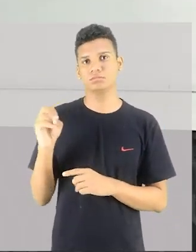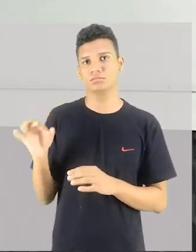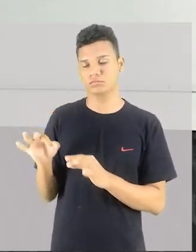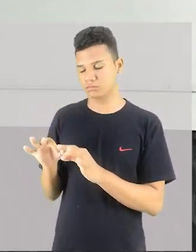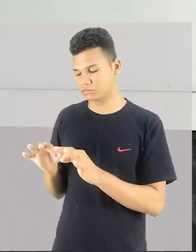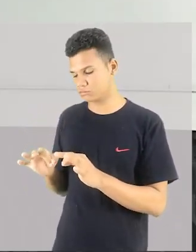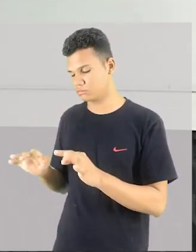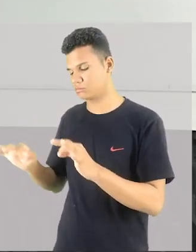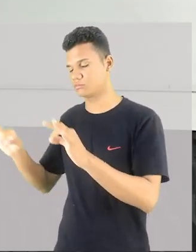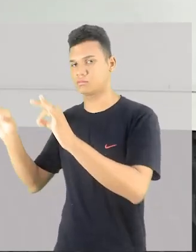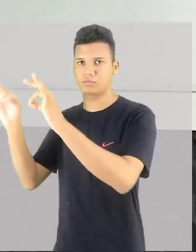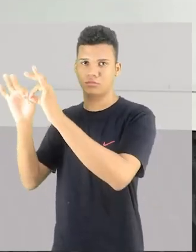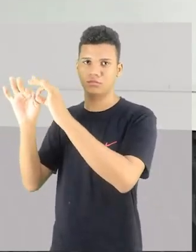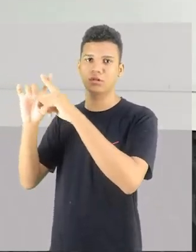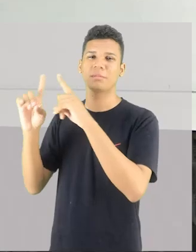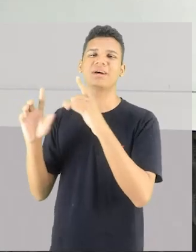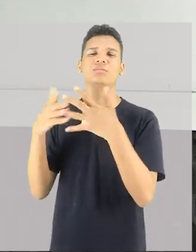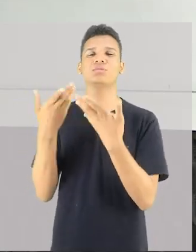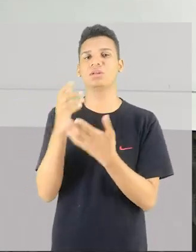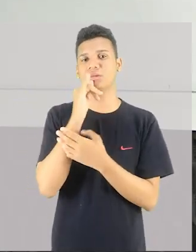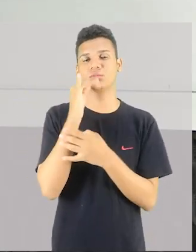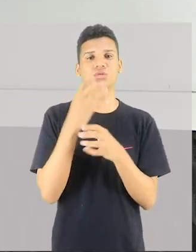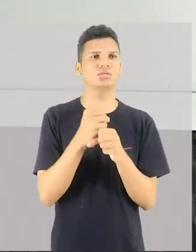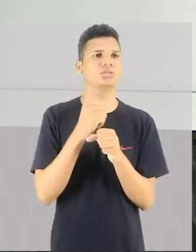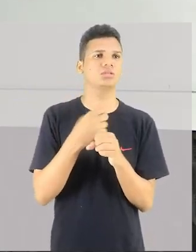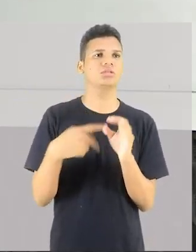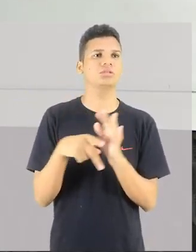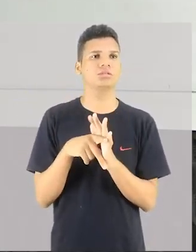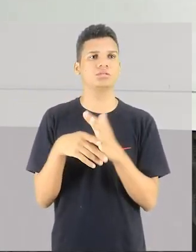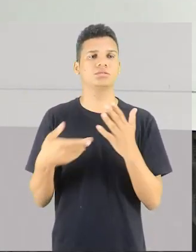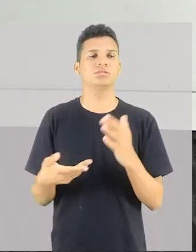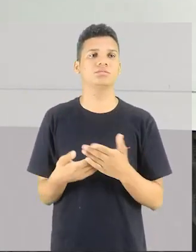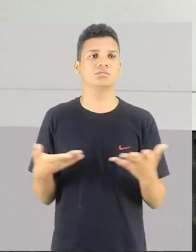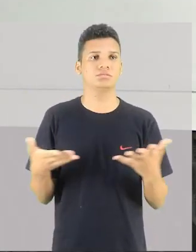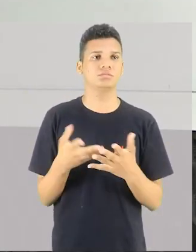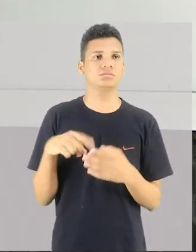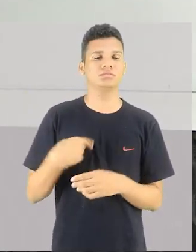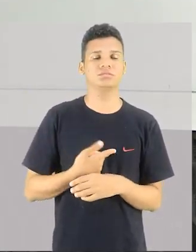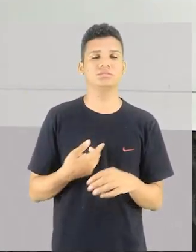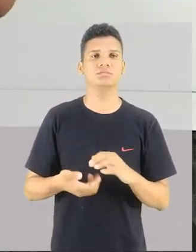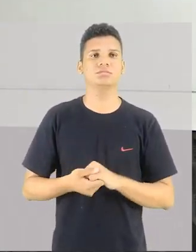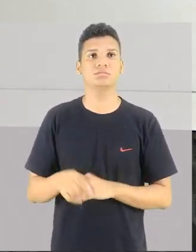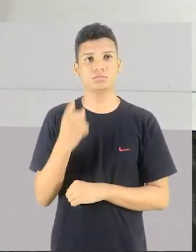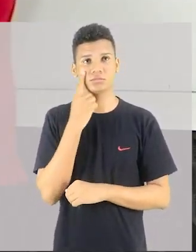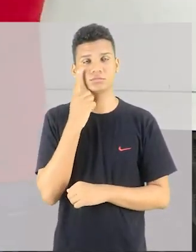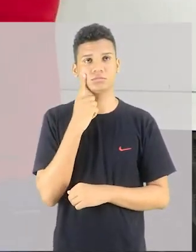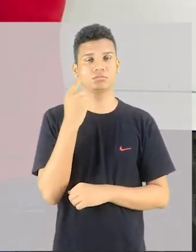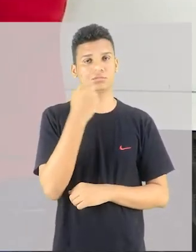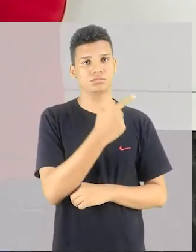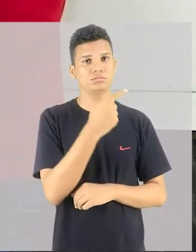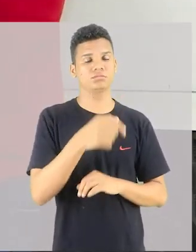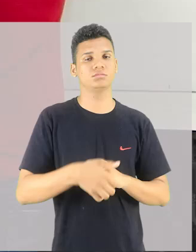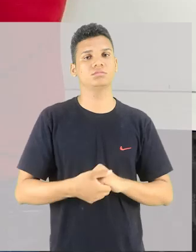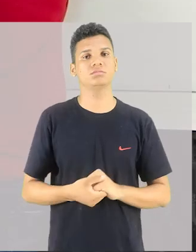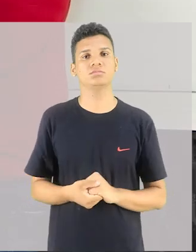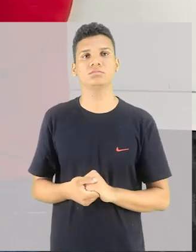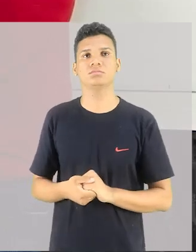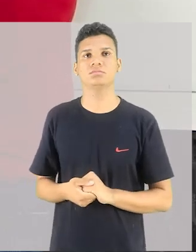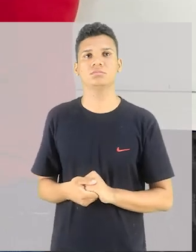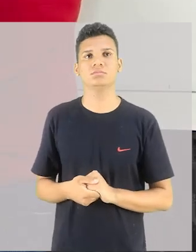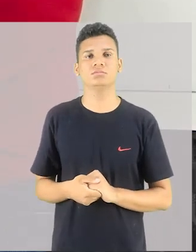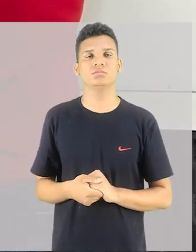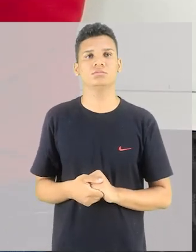diâmetro Então como é que se calcula a área de um círculo vamos calcular esse carinha aqui então a área do círculo